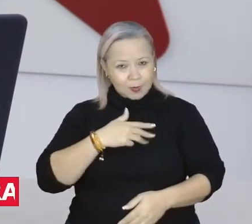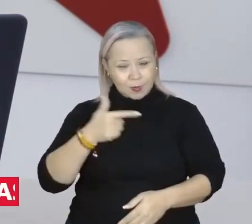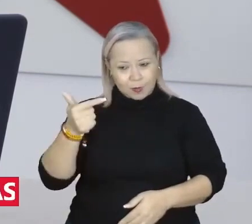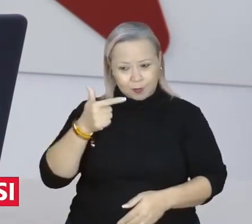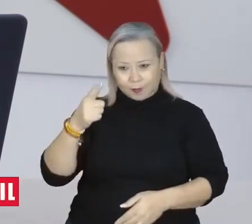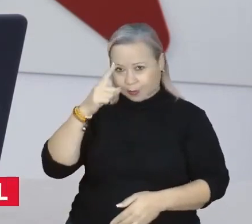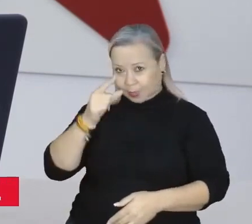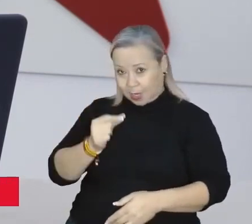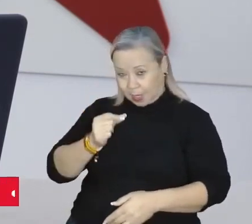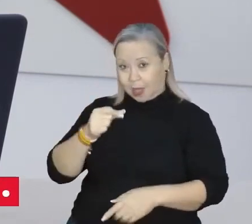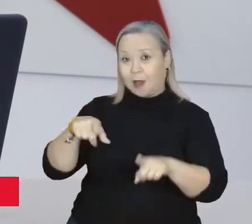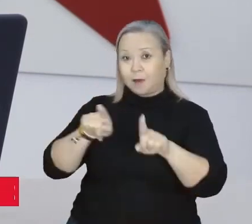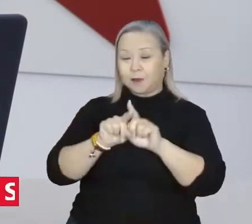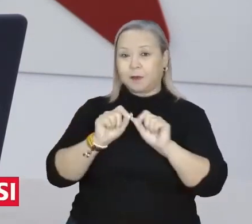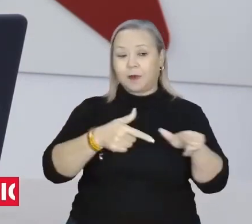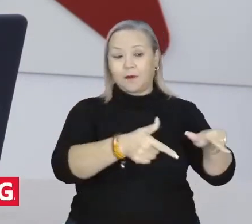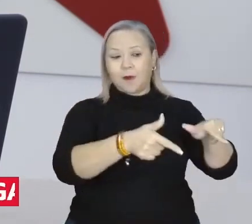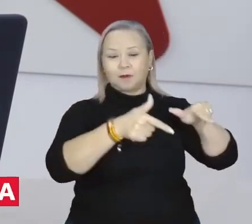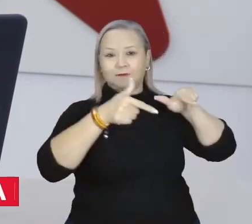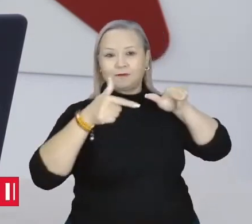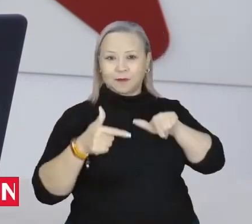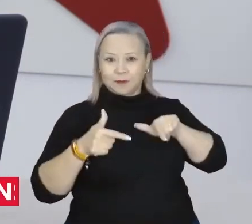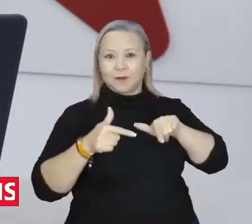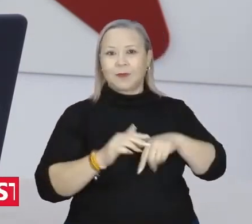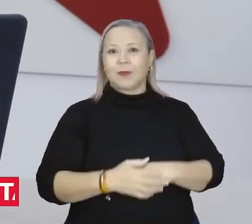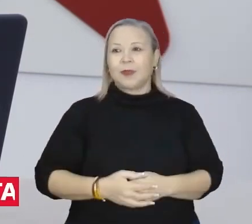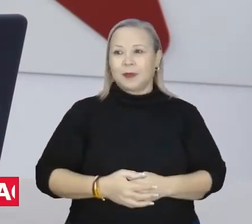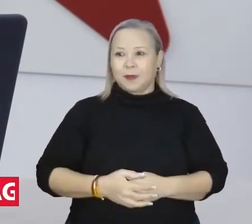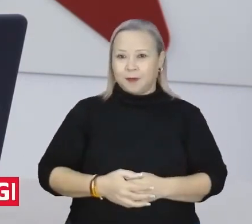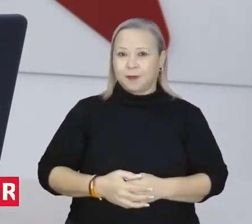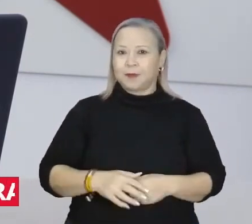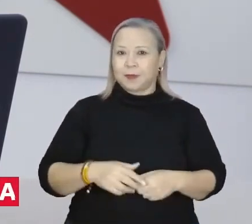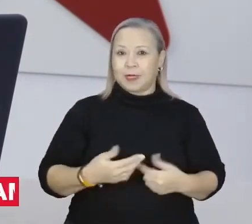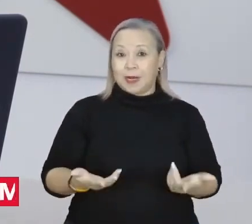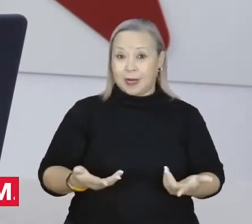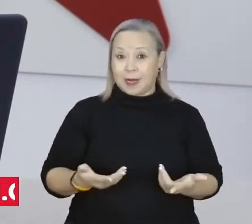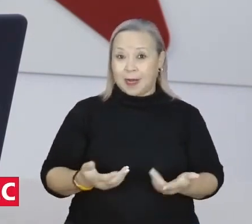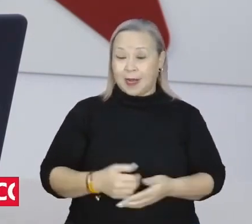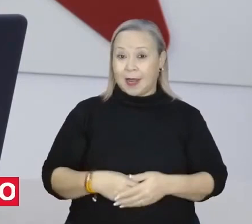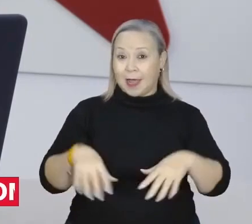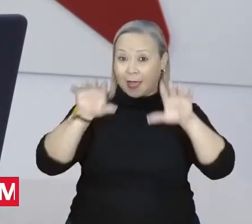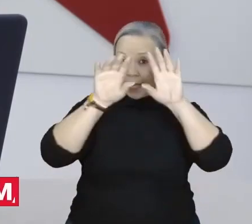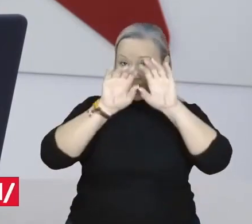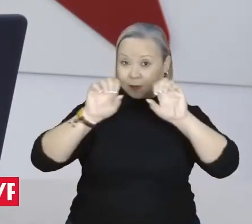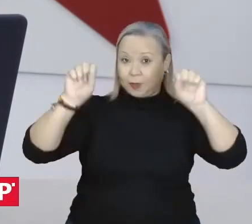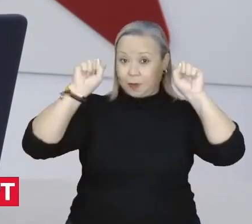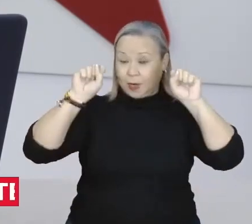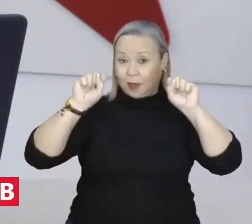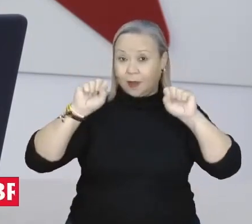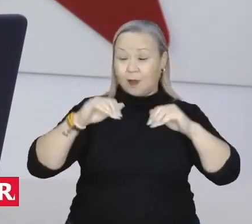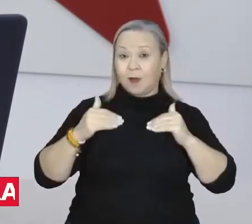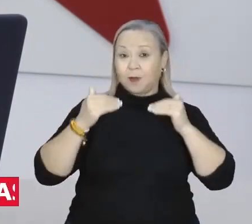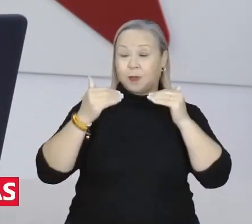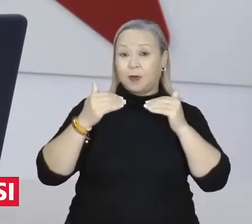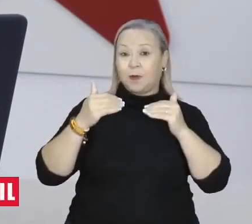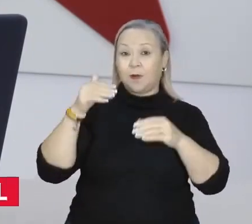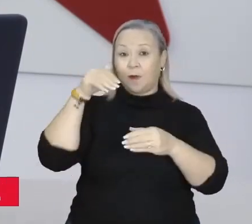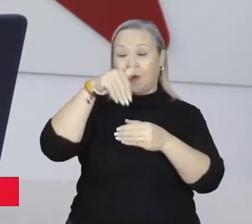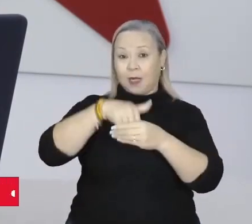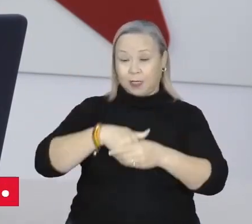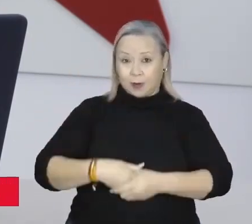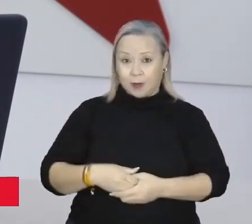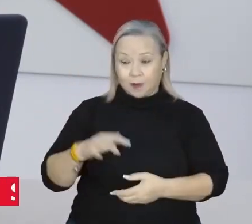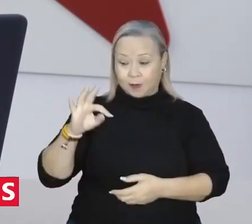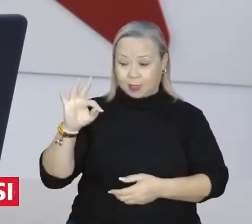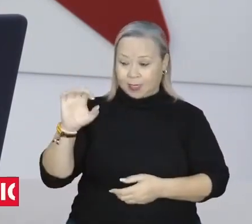eleito Geraldo Alckmin foram diplomados em cerimônia no Tribunal Superior Eleitoral em Brasília. O rito marca